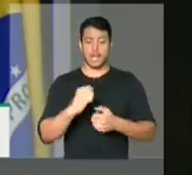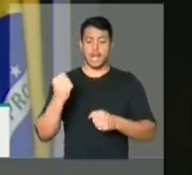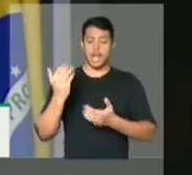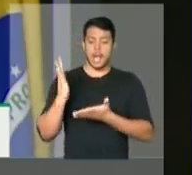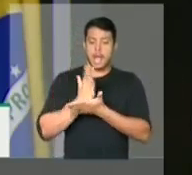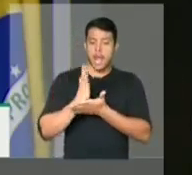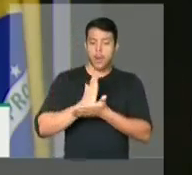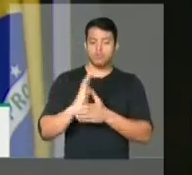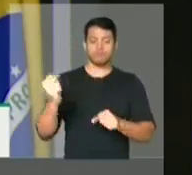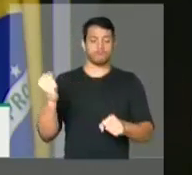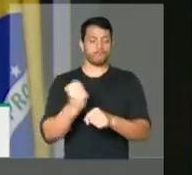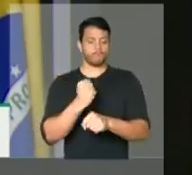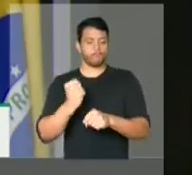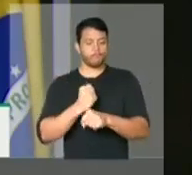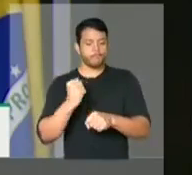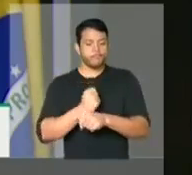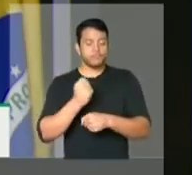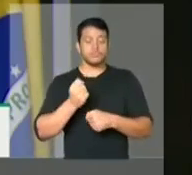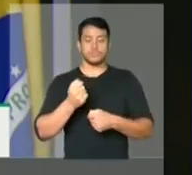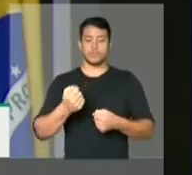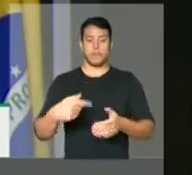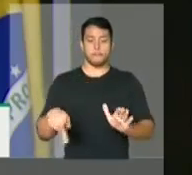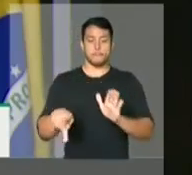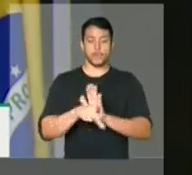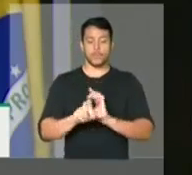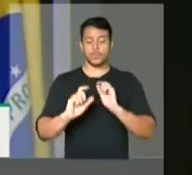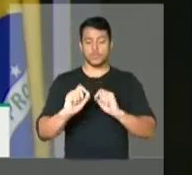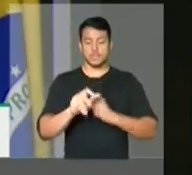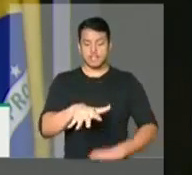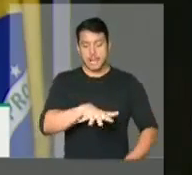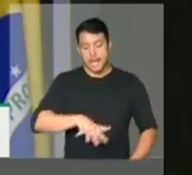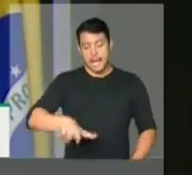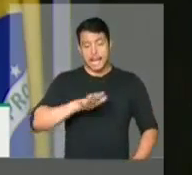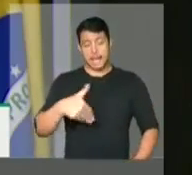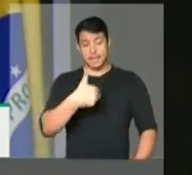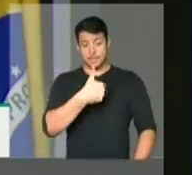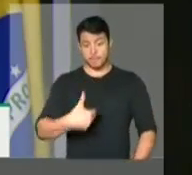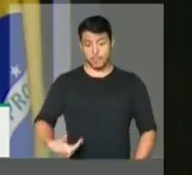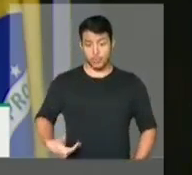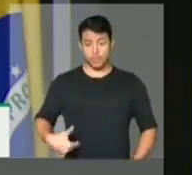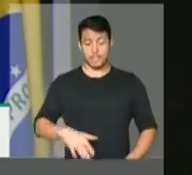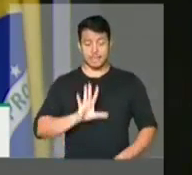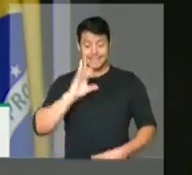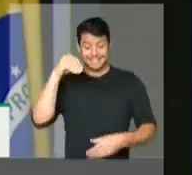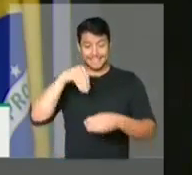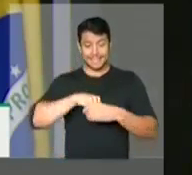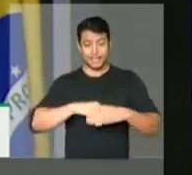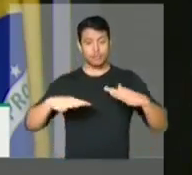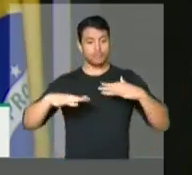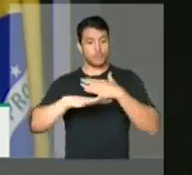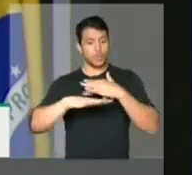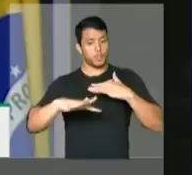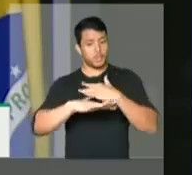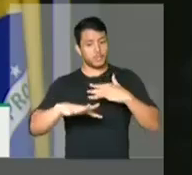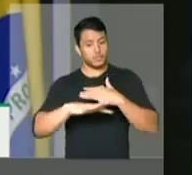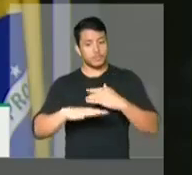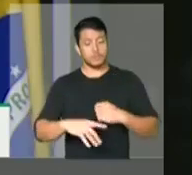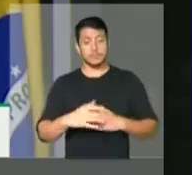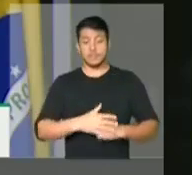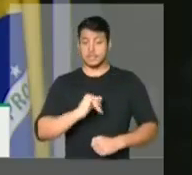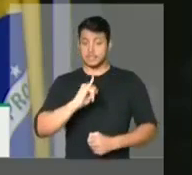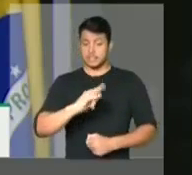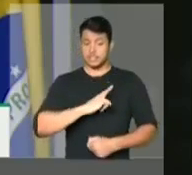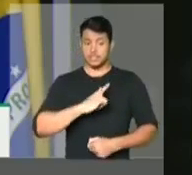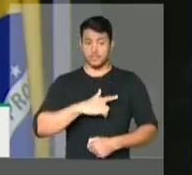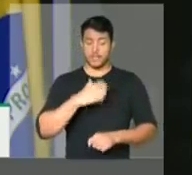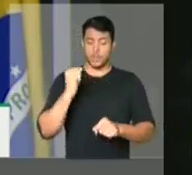contíguas às faixas de domínio público dos trechos das rodovias e ferrovias que estejam em áreas urbanas, desde que construídos até a data